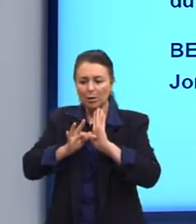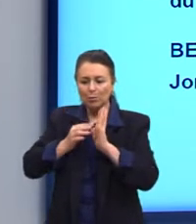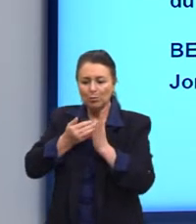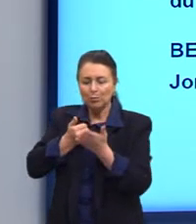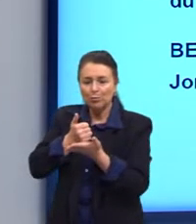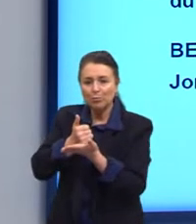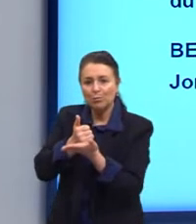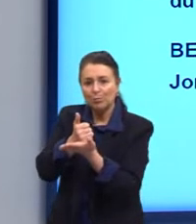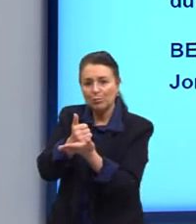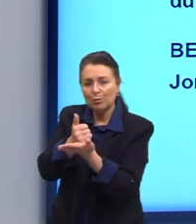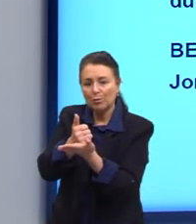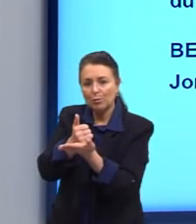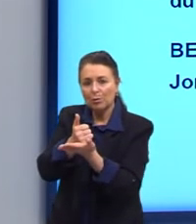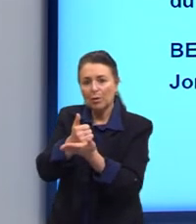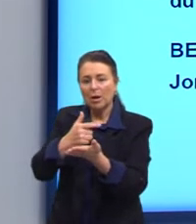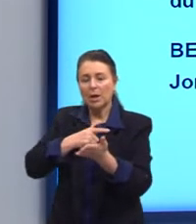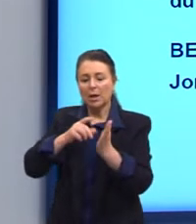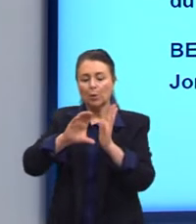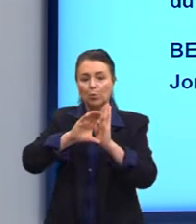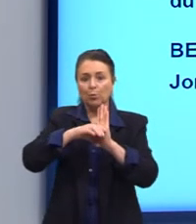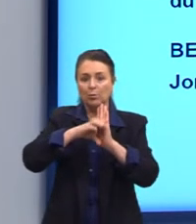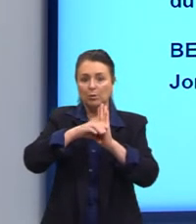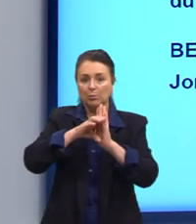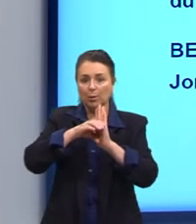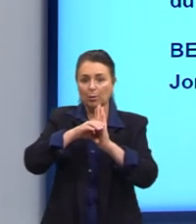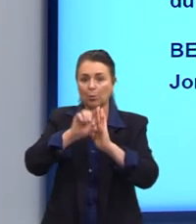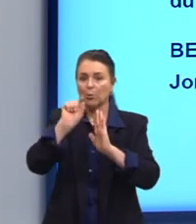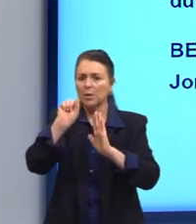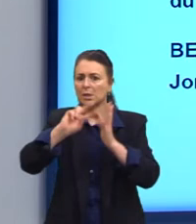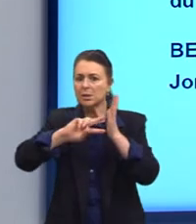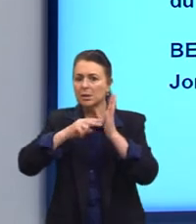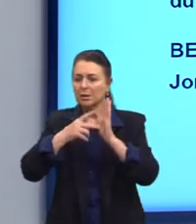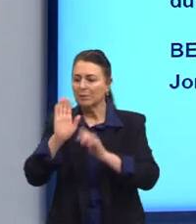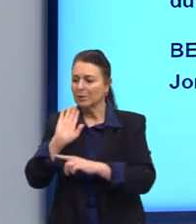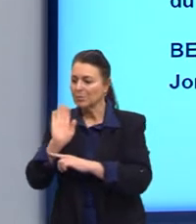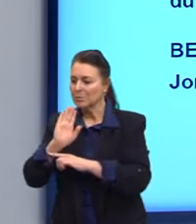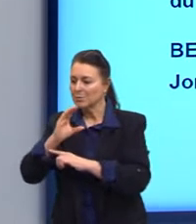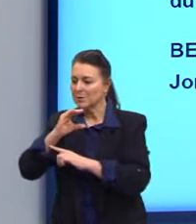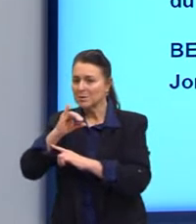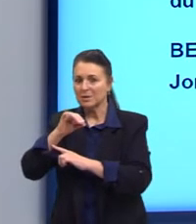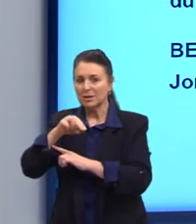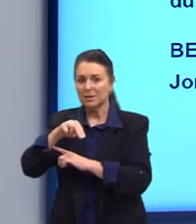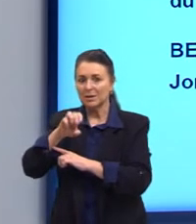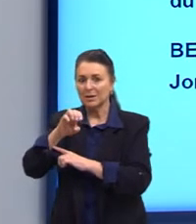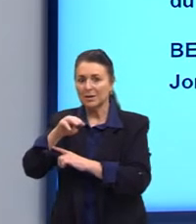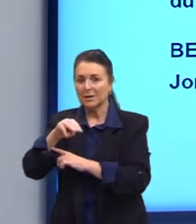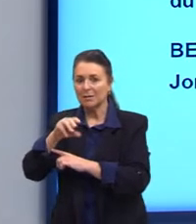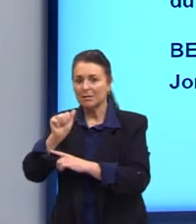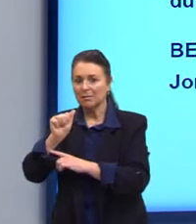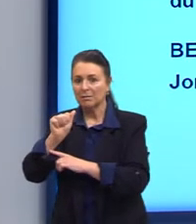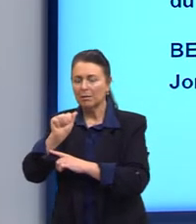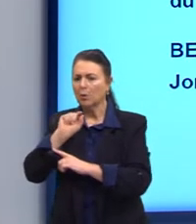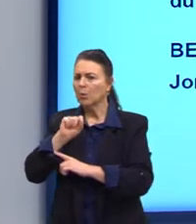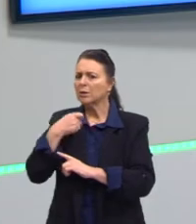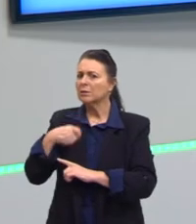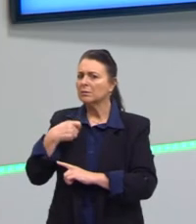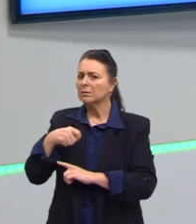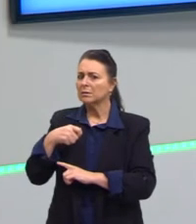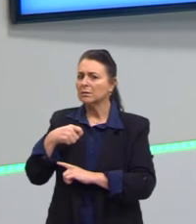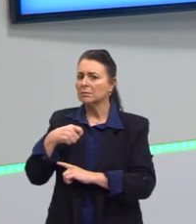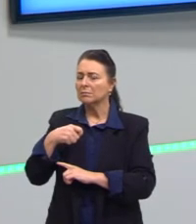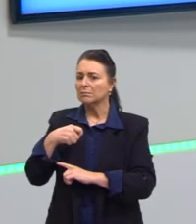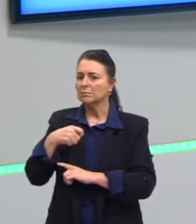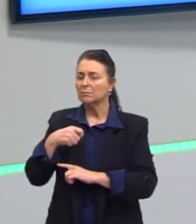ele é conceitual sobre o que é o cinema então o que que eu preciso antes de tudo